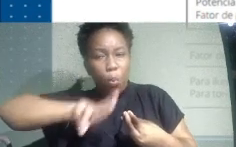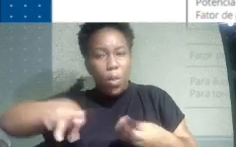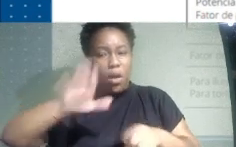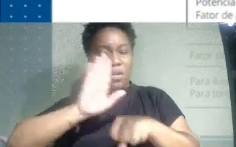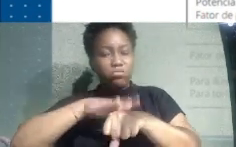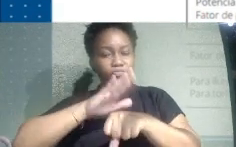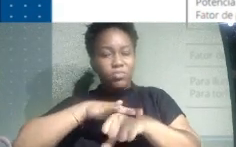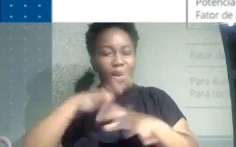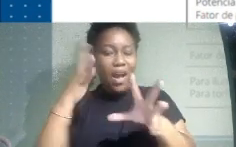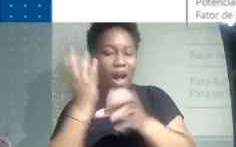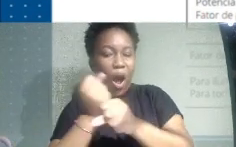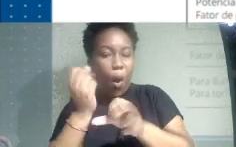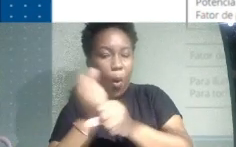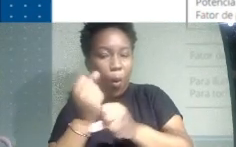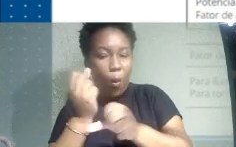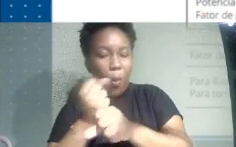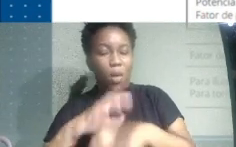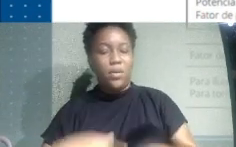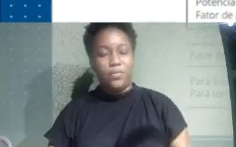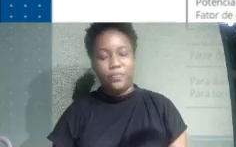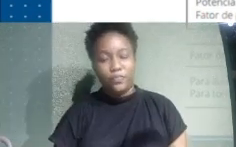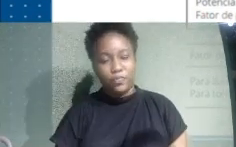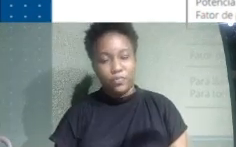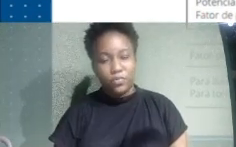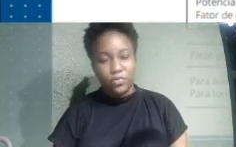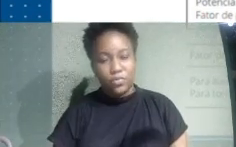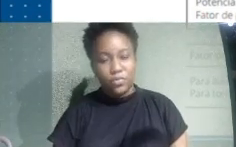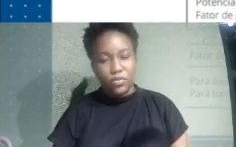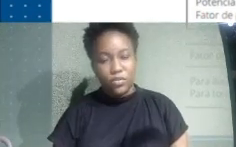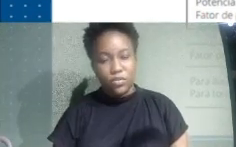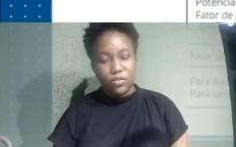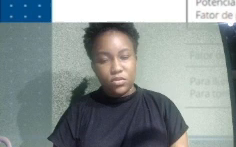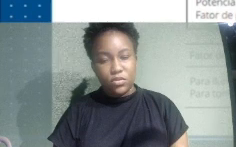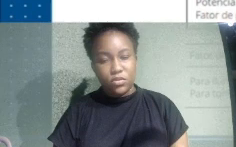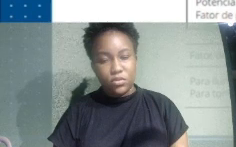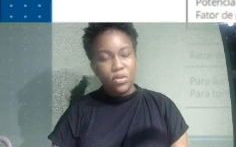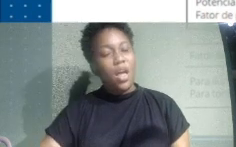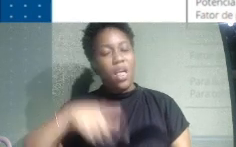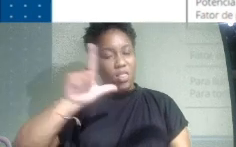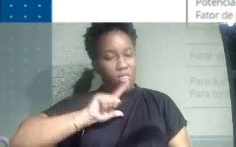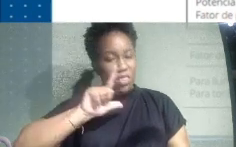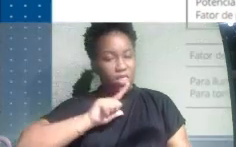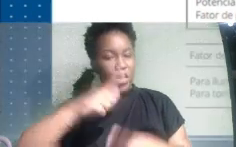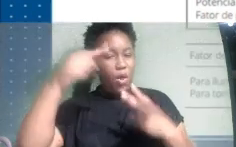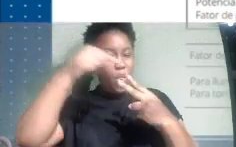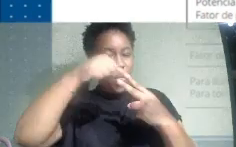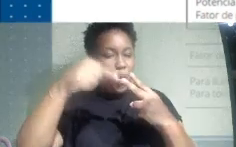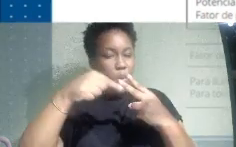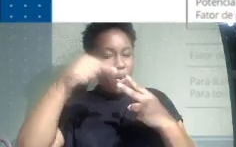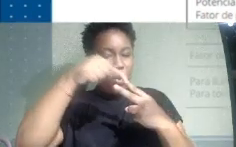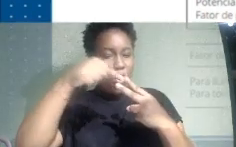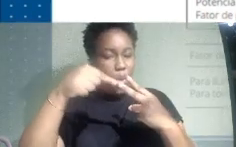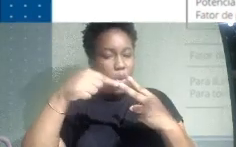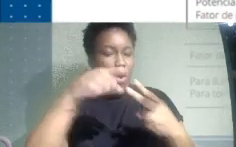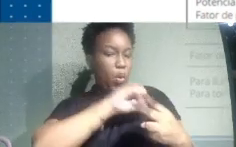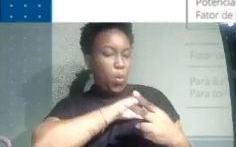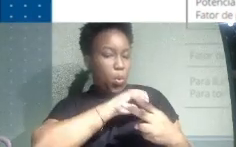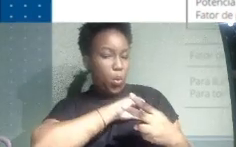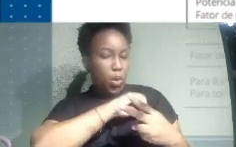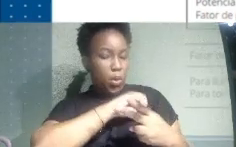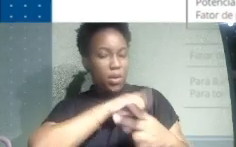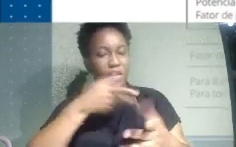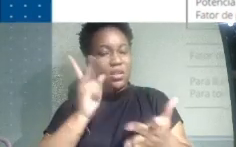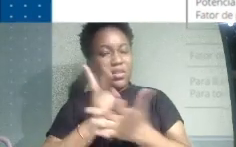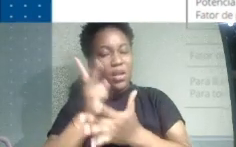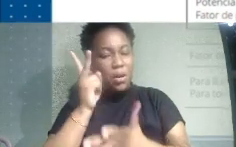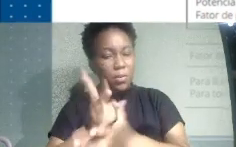olhadinha aqui na imagem de baixo. Ó. O fator de potência ele basicamente tem dois números. ele é utilizado em duas situações. Todas as vezes que